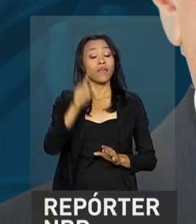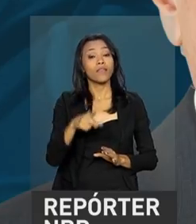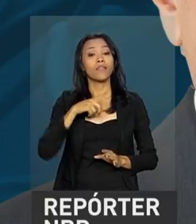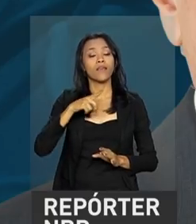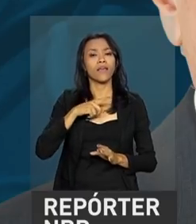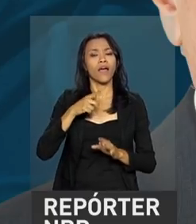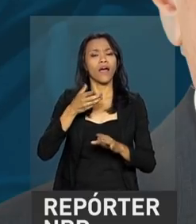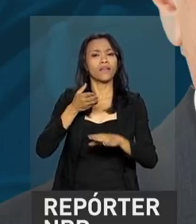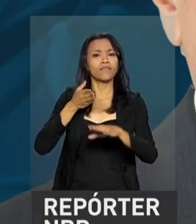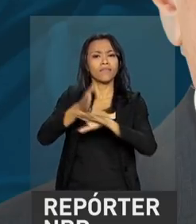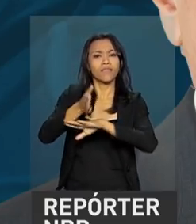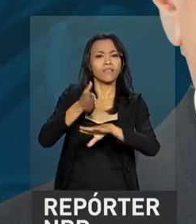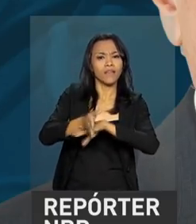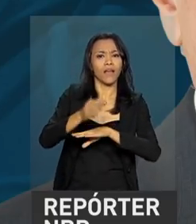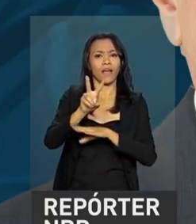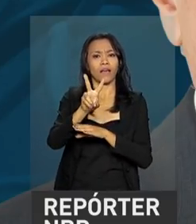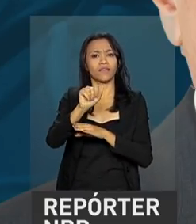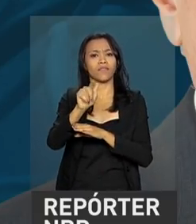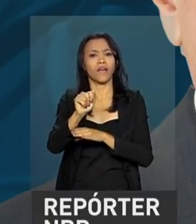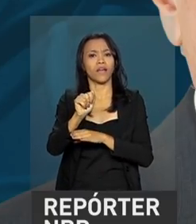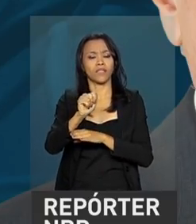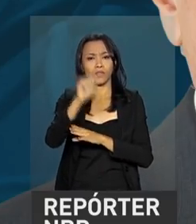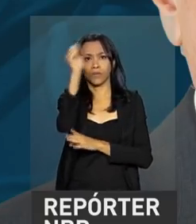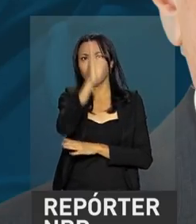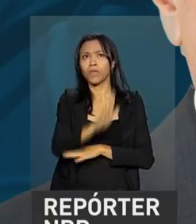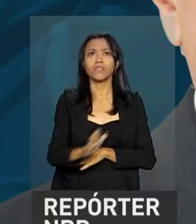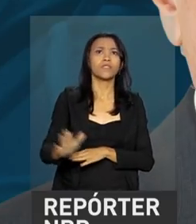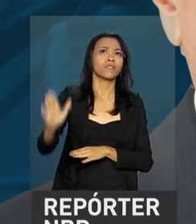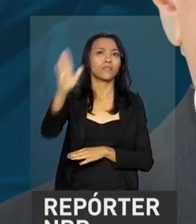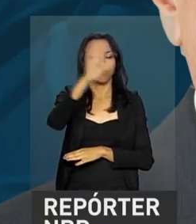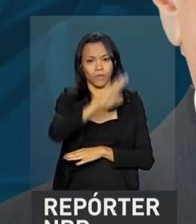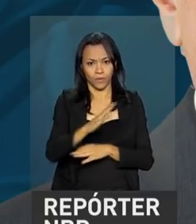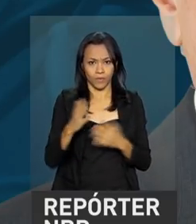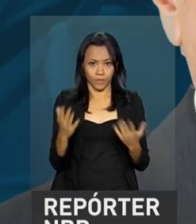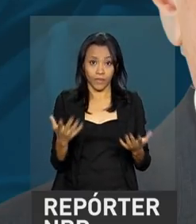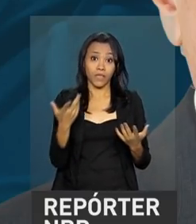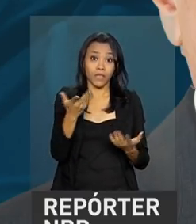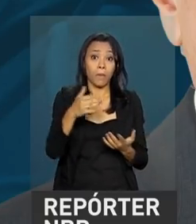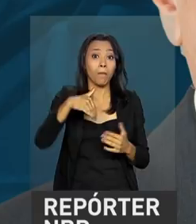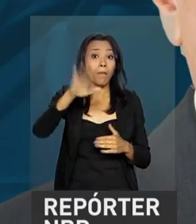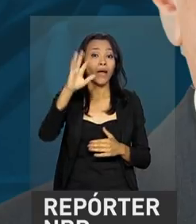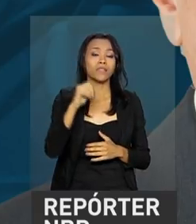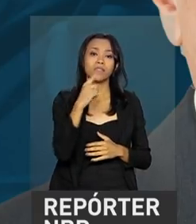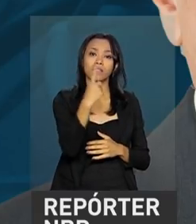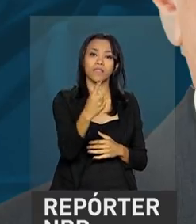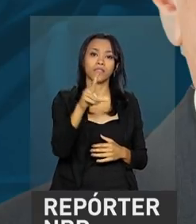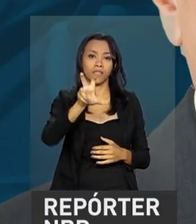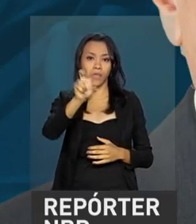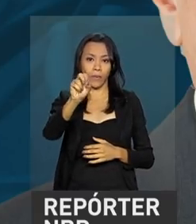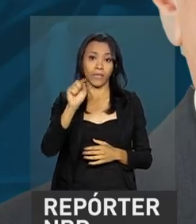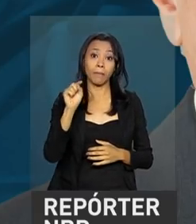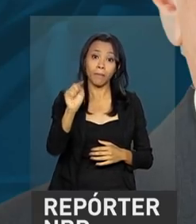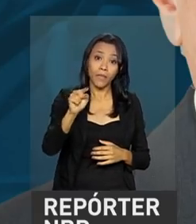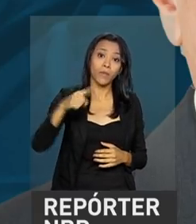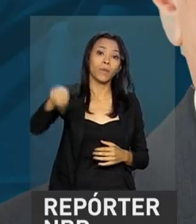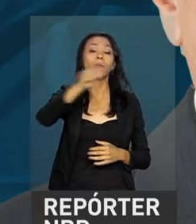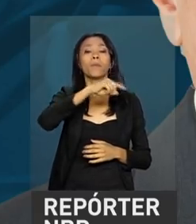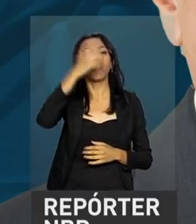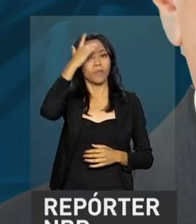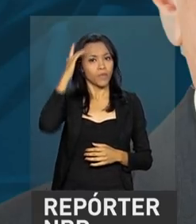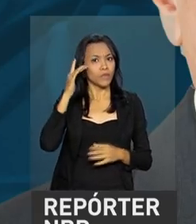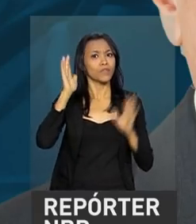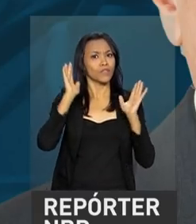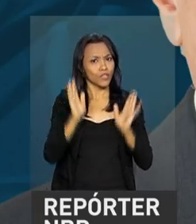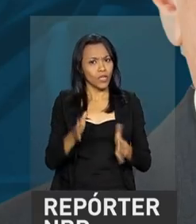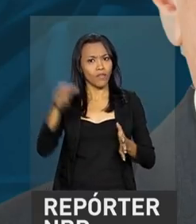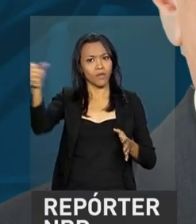em todo o país e se candidatar a elas até agora mais de 150 mil pessoas foram encaminhadas para